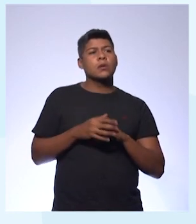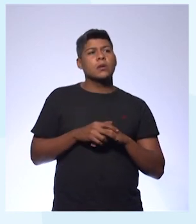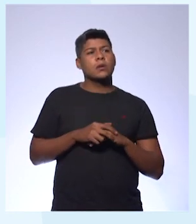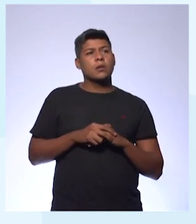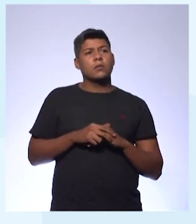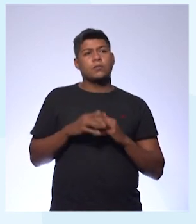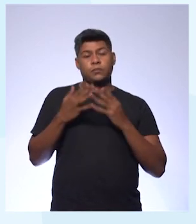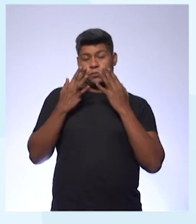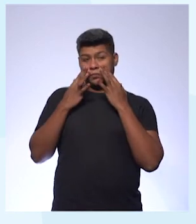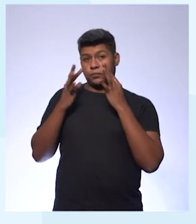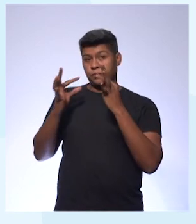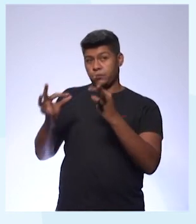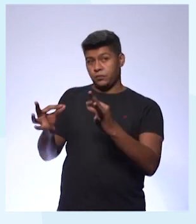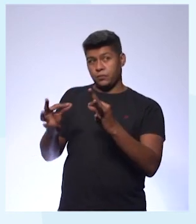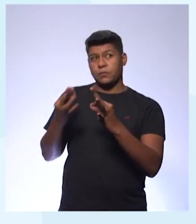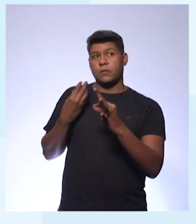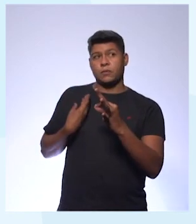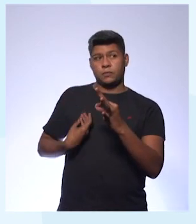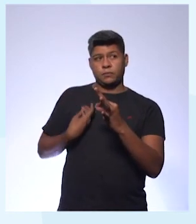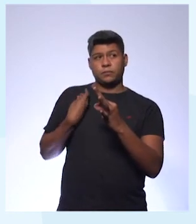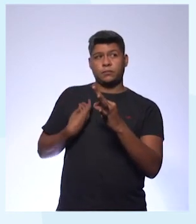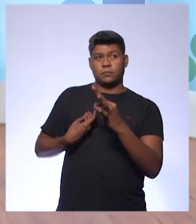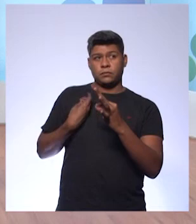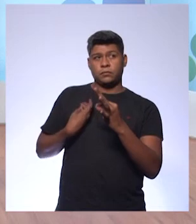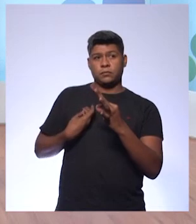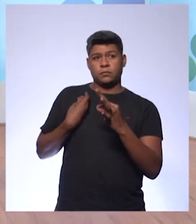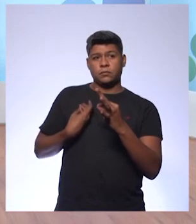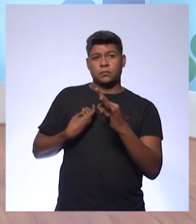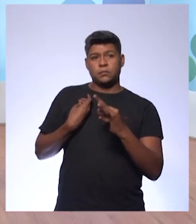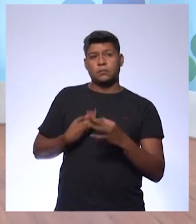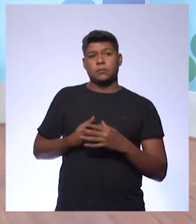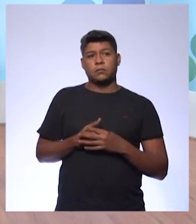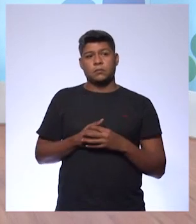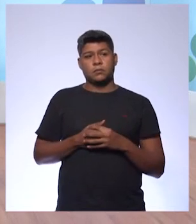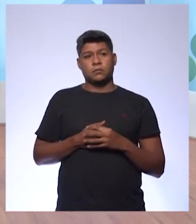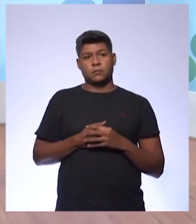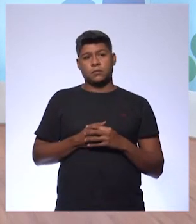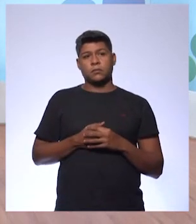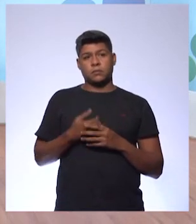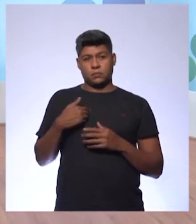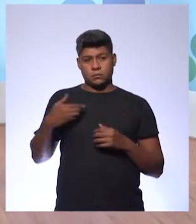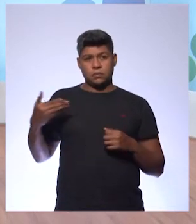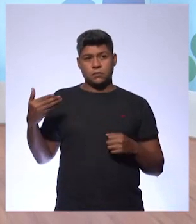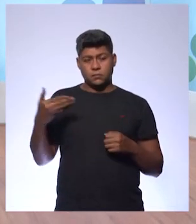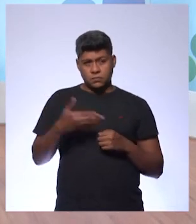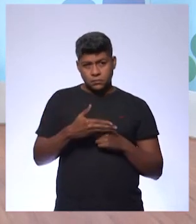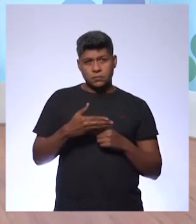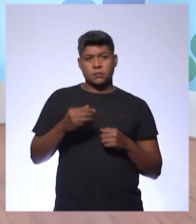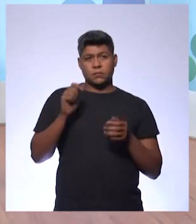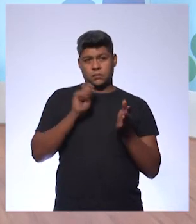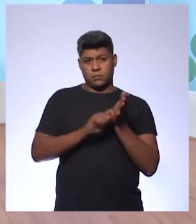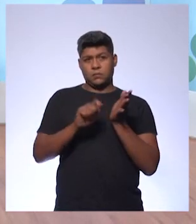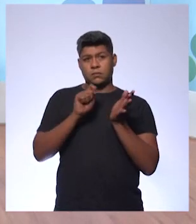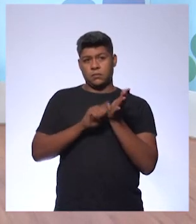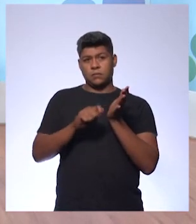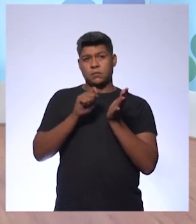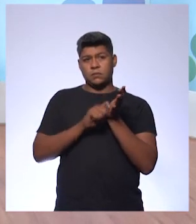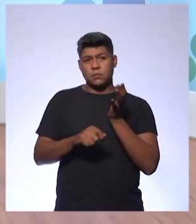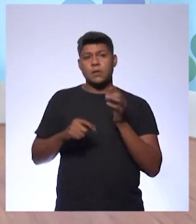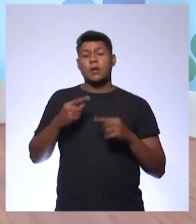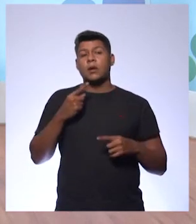Presta atenção, eu vim aqui, olha só, eu vim aqui no Flip e coloquei para vocês,